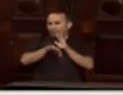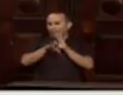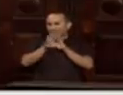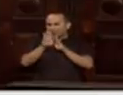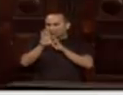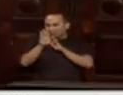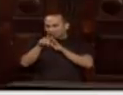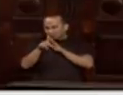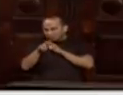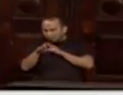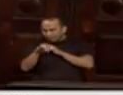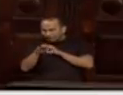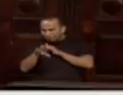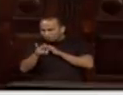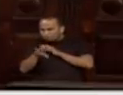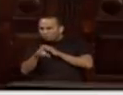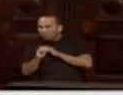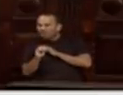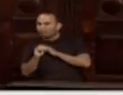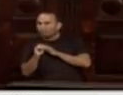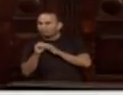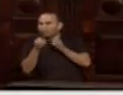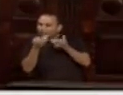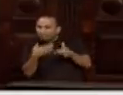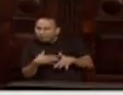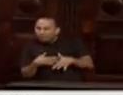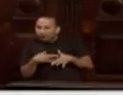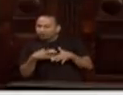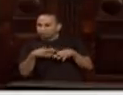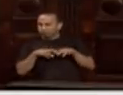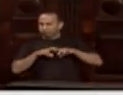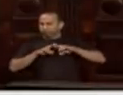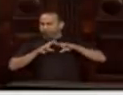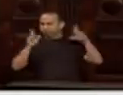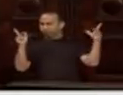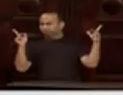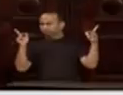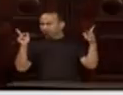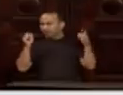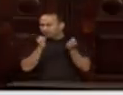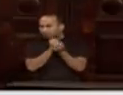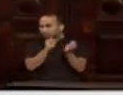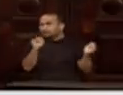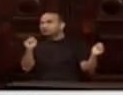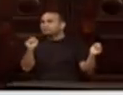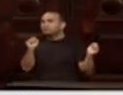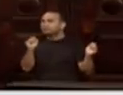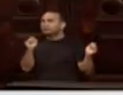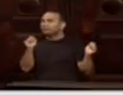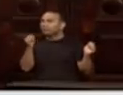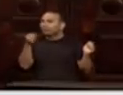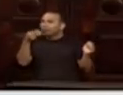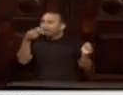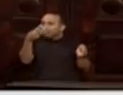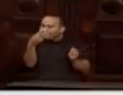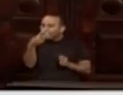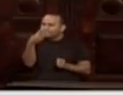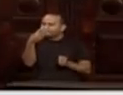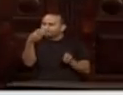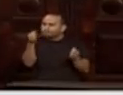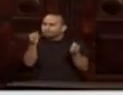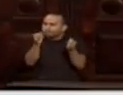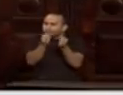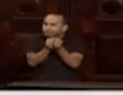essa justificativa mais capeta impossível ele se os três juntos